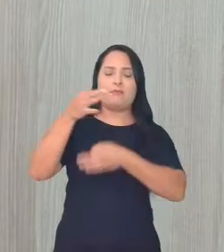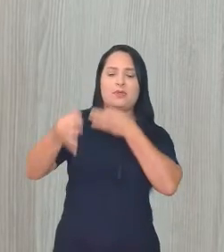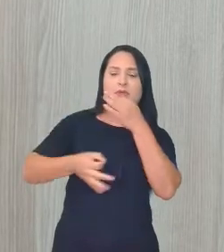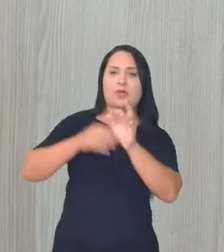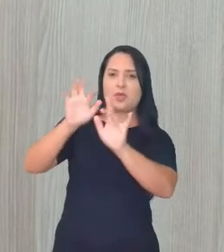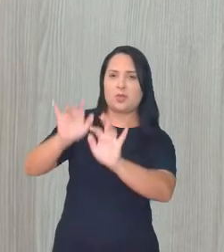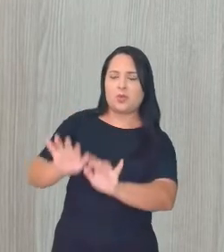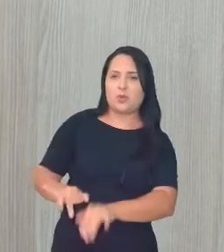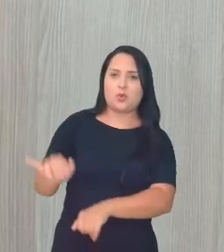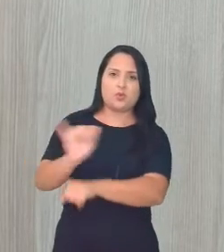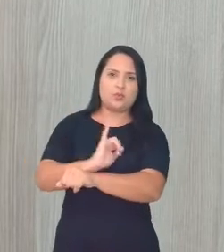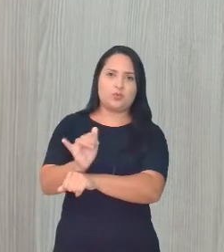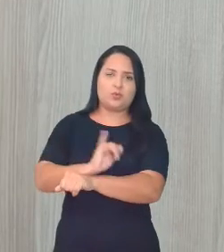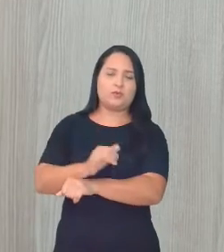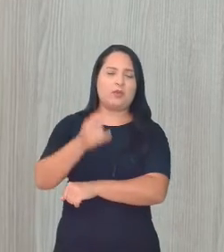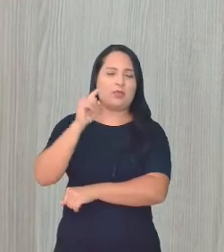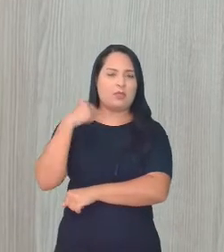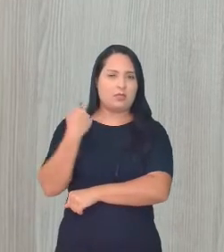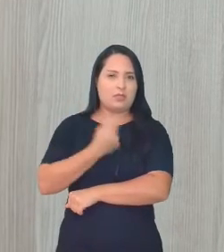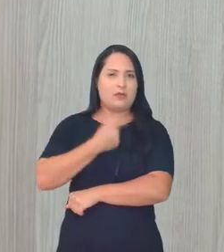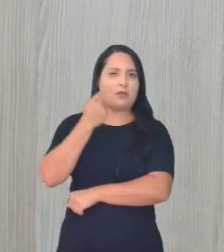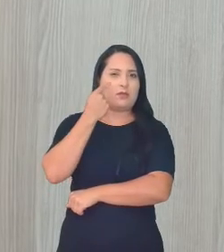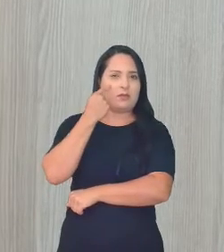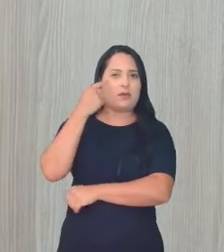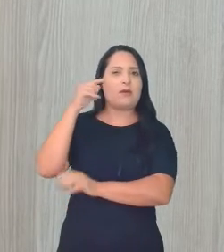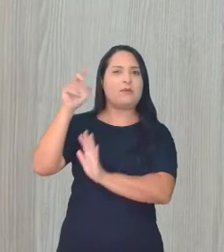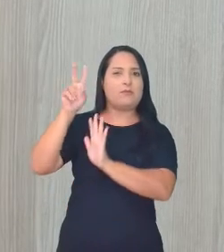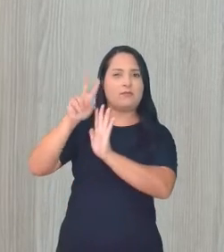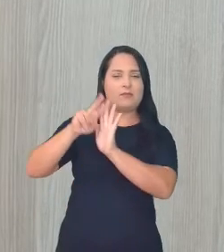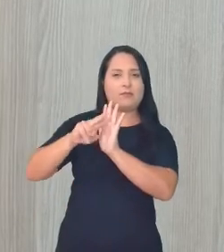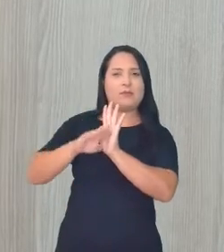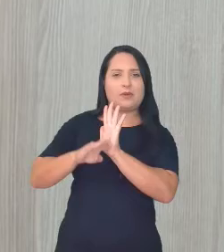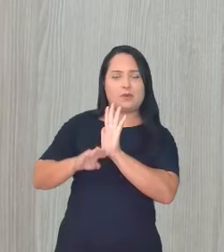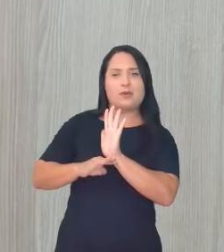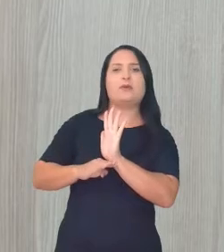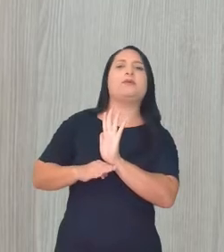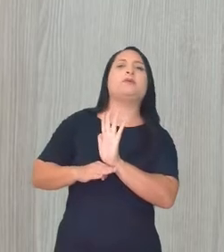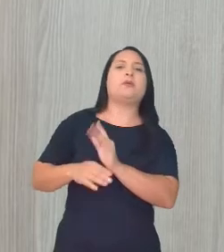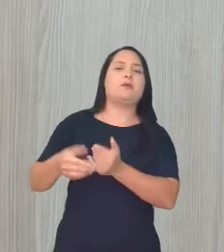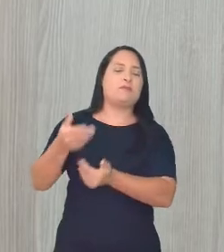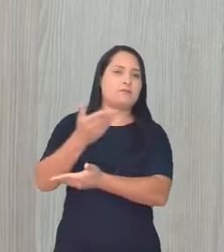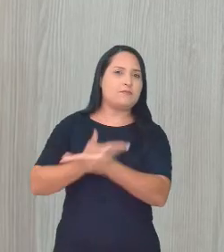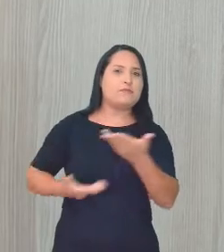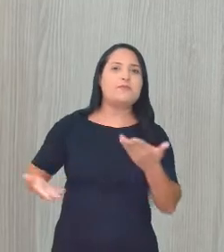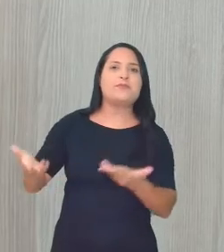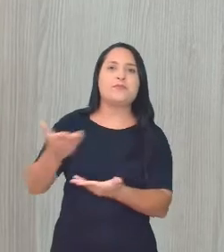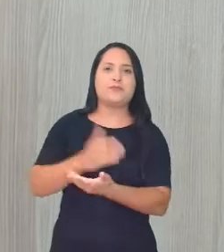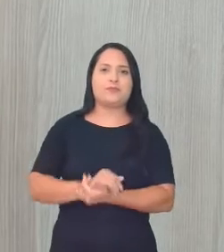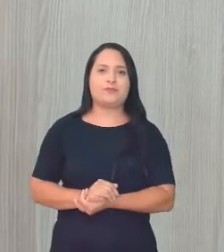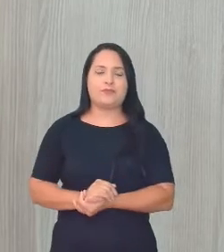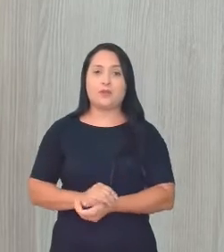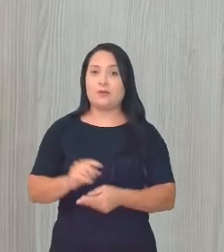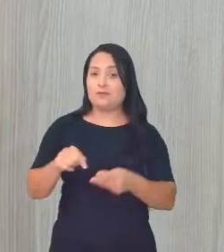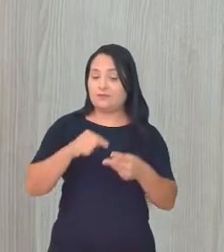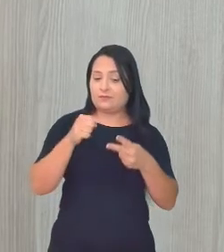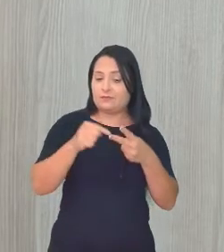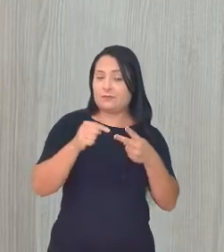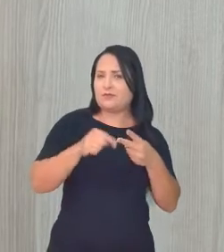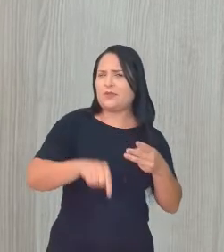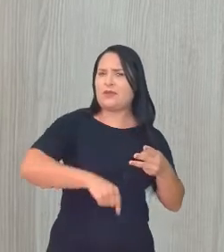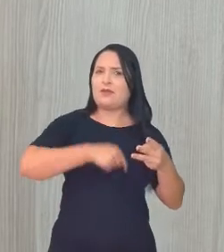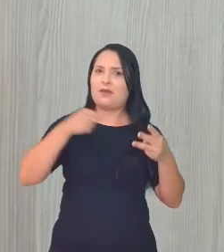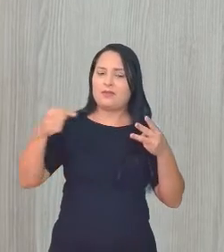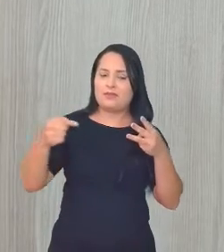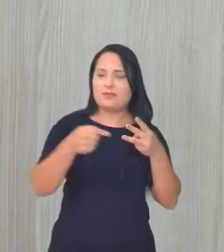comentários no canal no YouTube. Estamos sempre de olho, acompanhando as suas interações. 2 maneiras. E